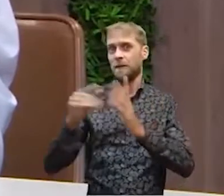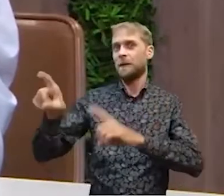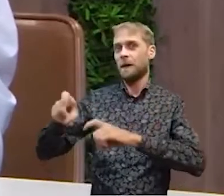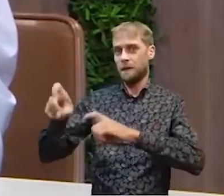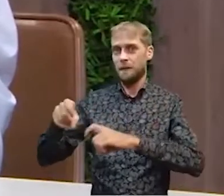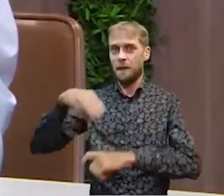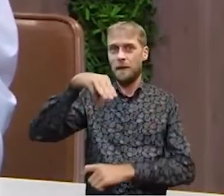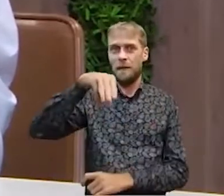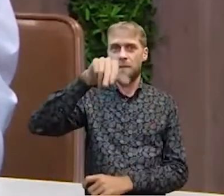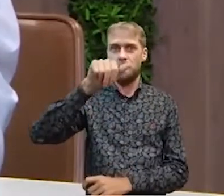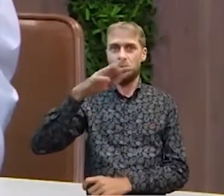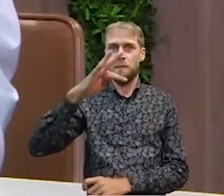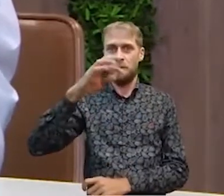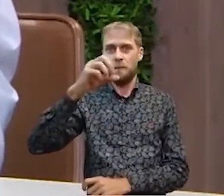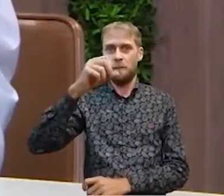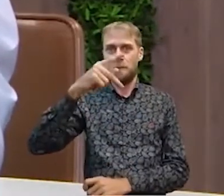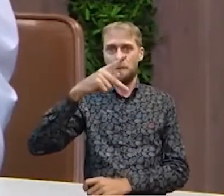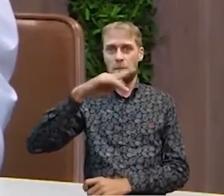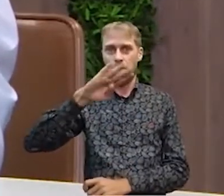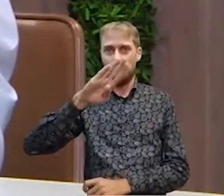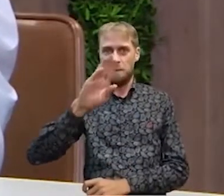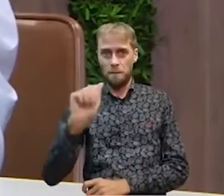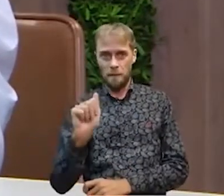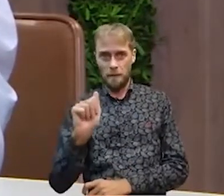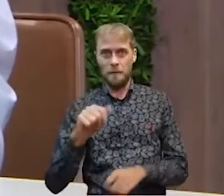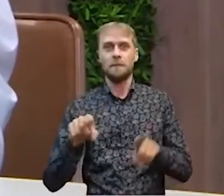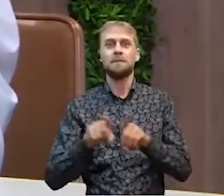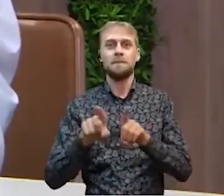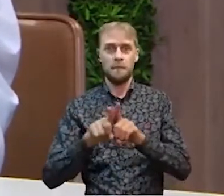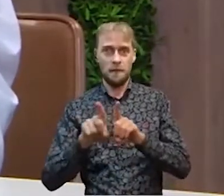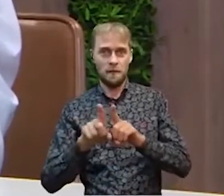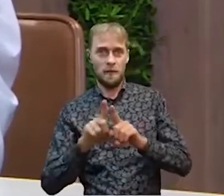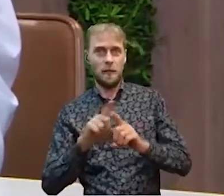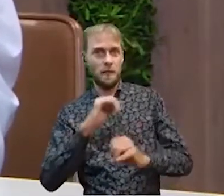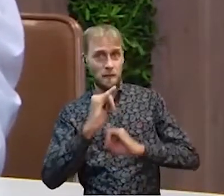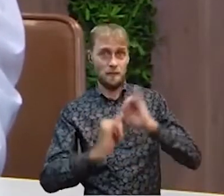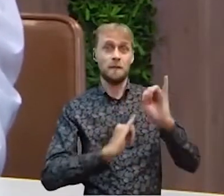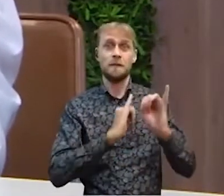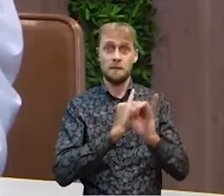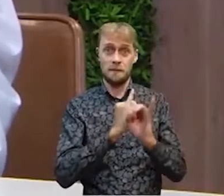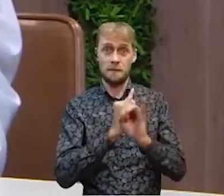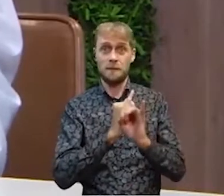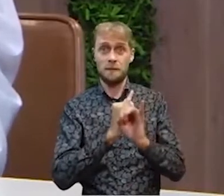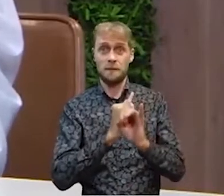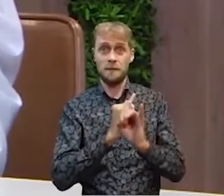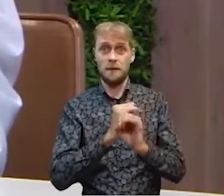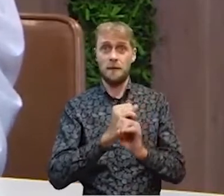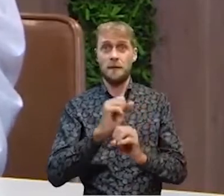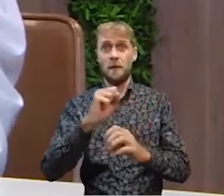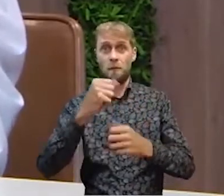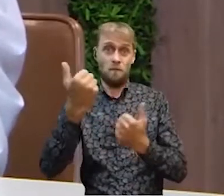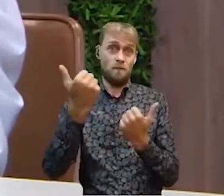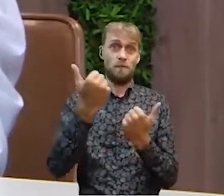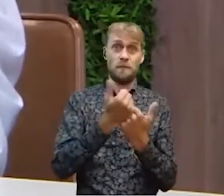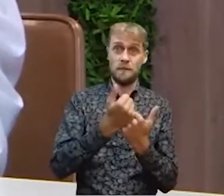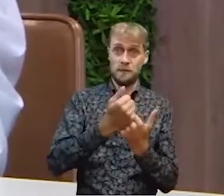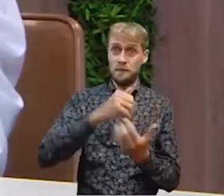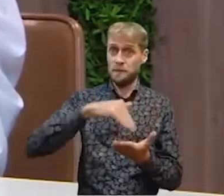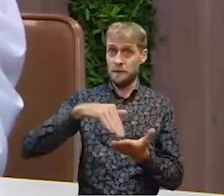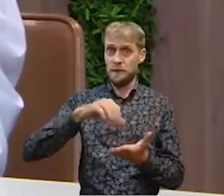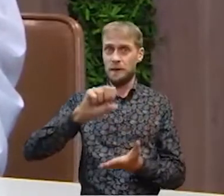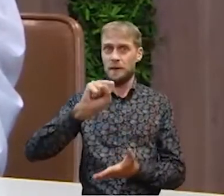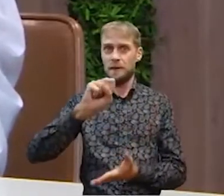agrícola do Mato Piba. Nós temos aqui também online conosco o subsecretário